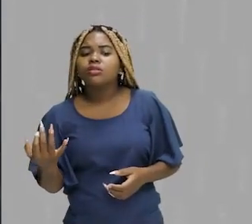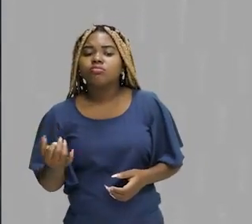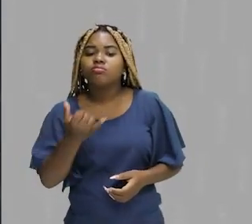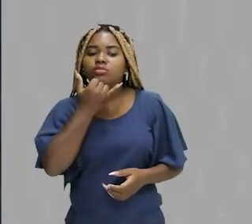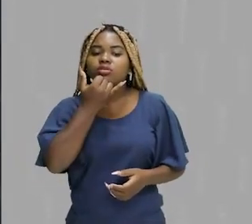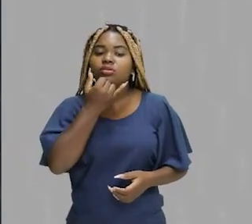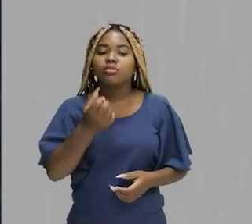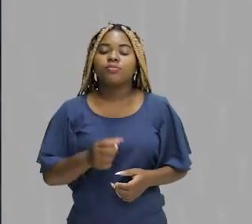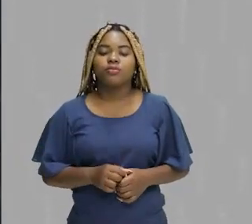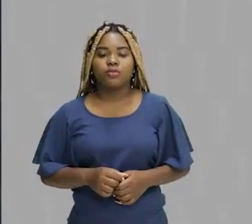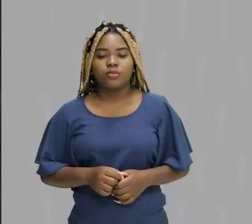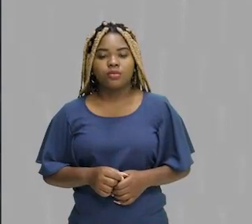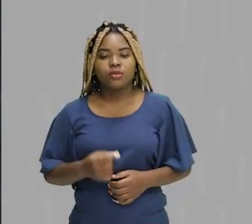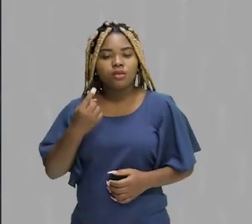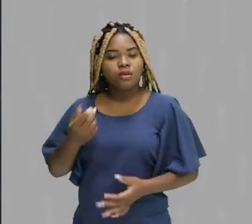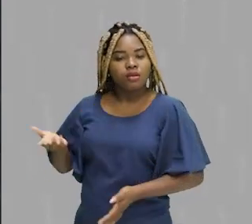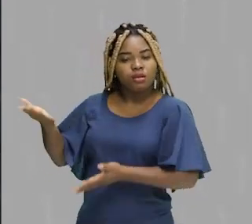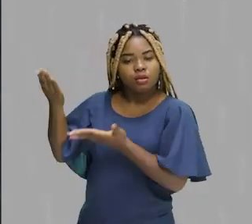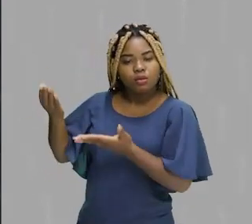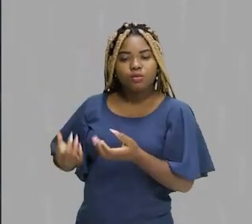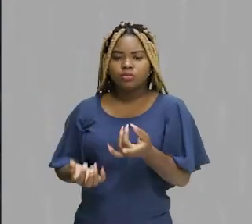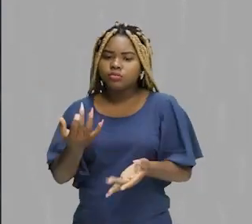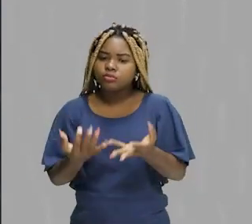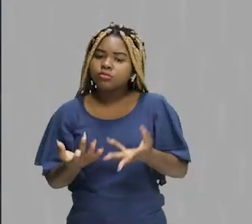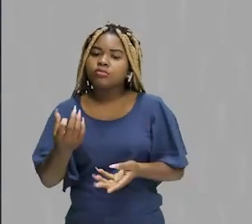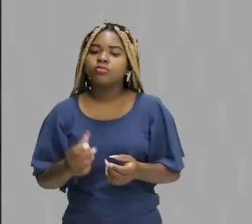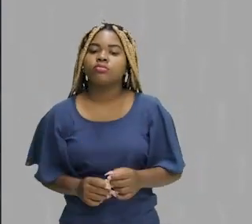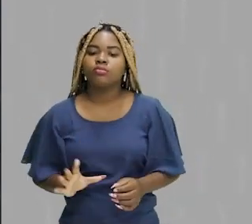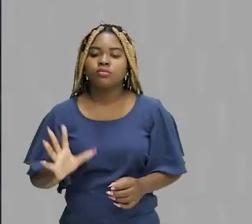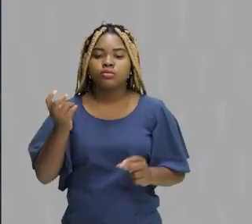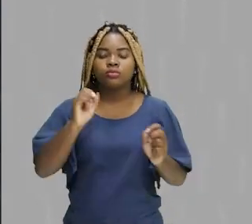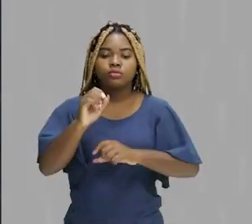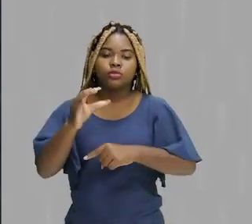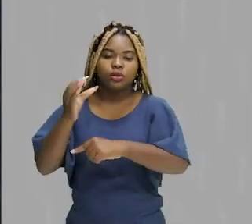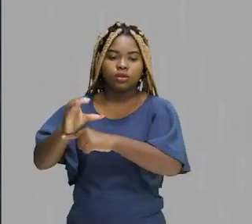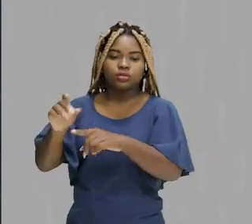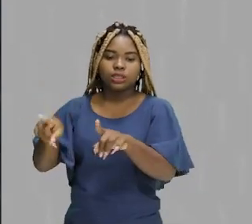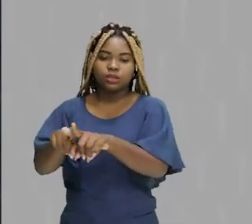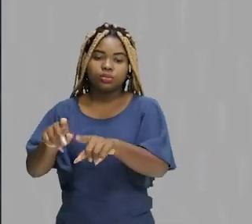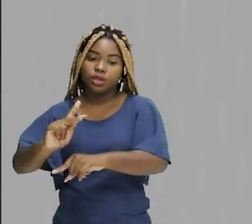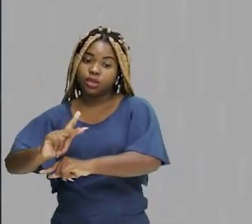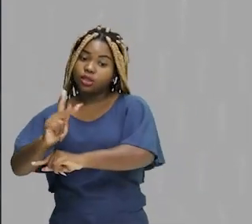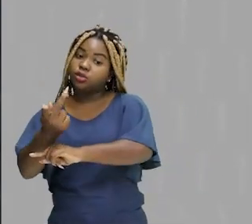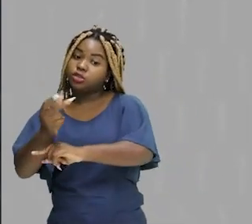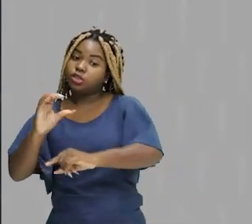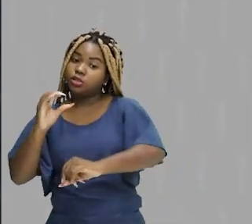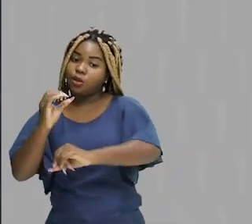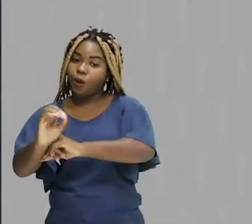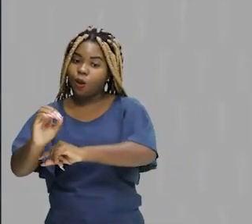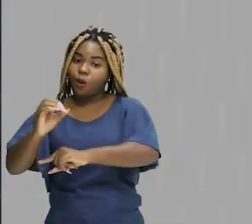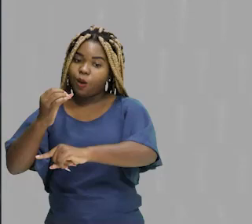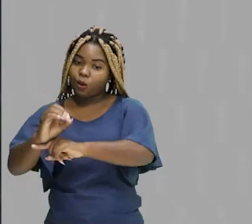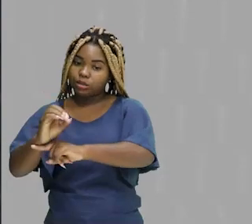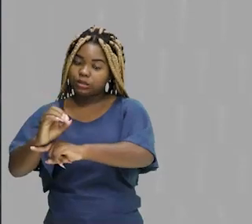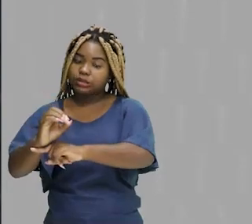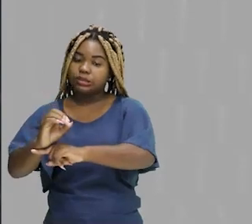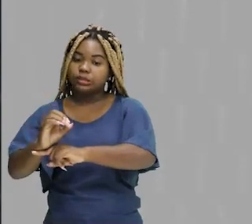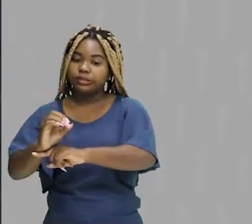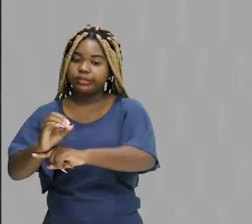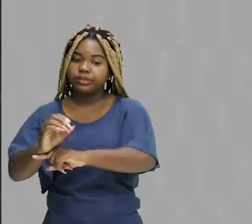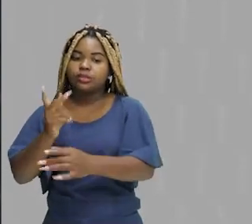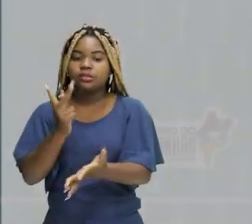carbono, hidrogênio e oxigênio, os produtos das reações, né, as combustões completas, serão